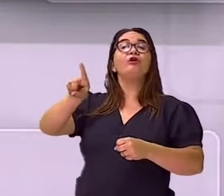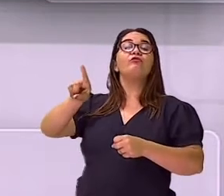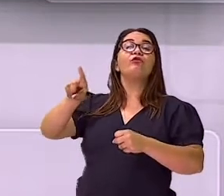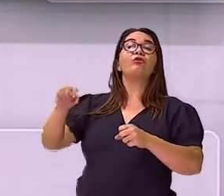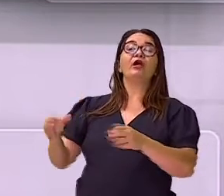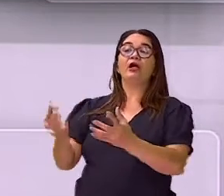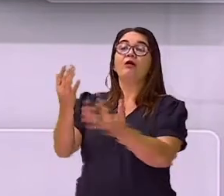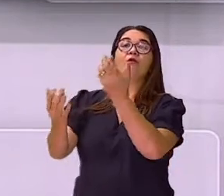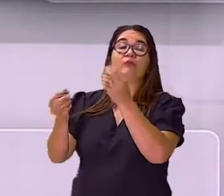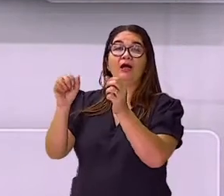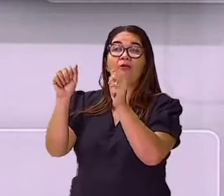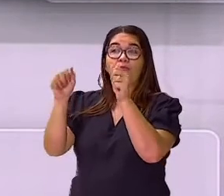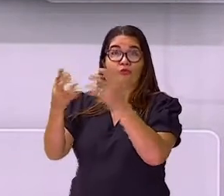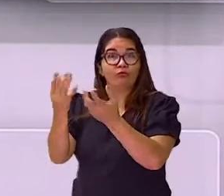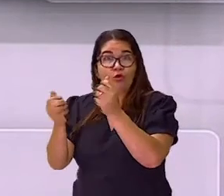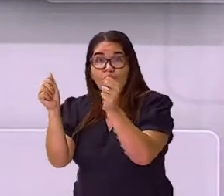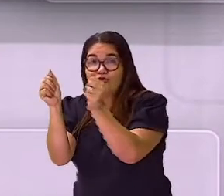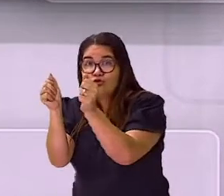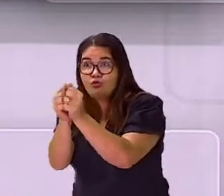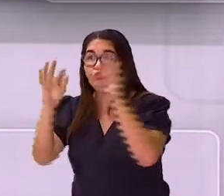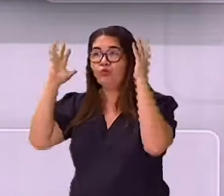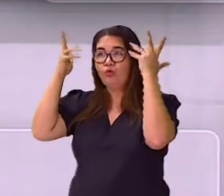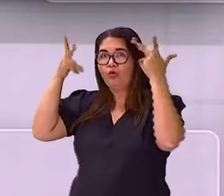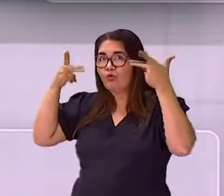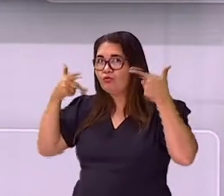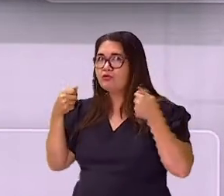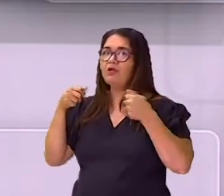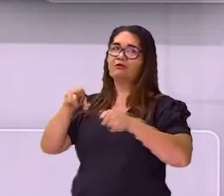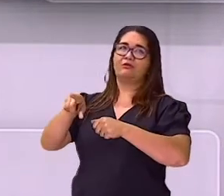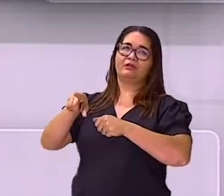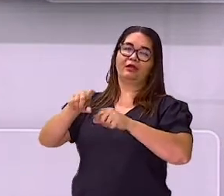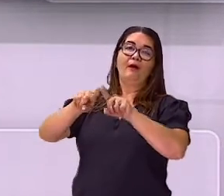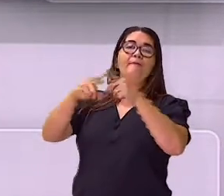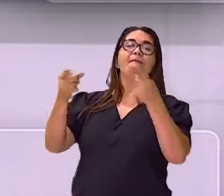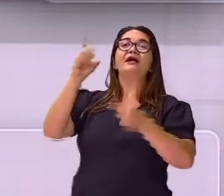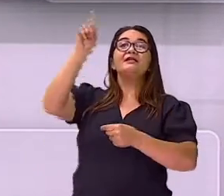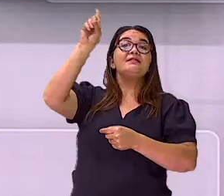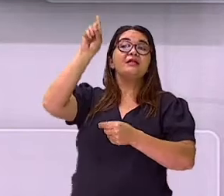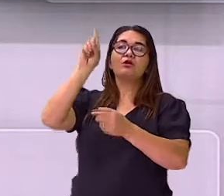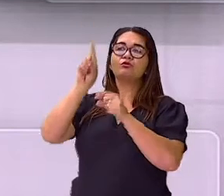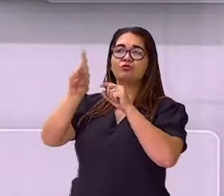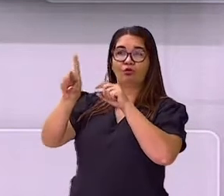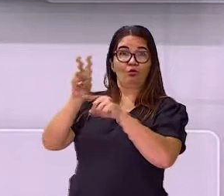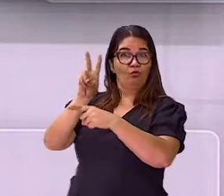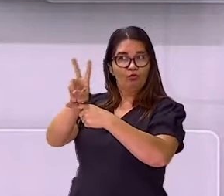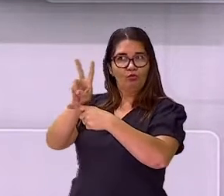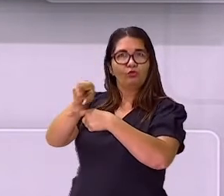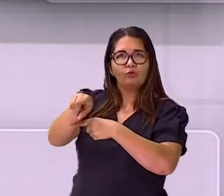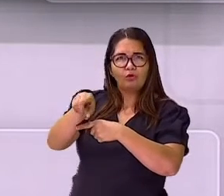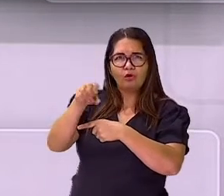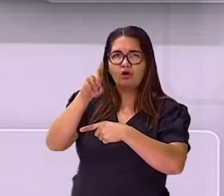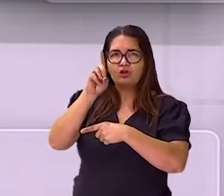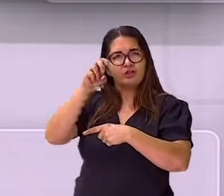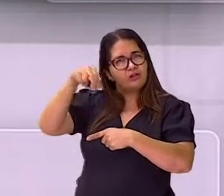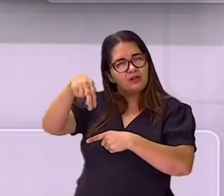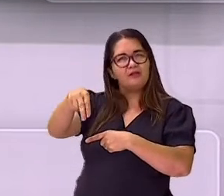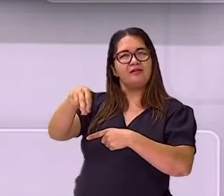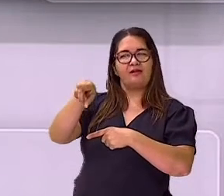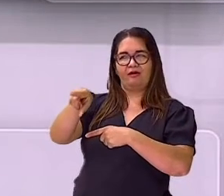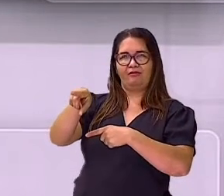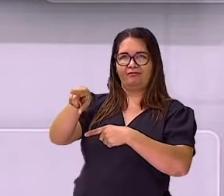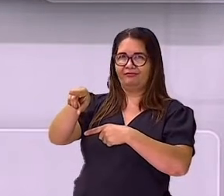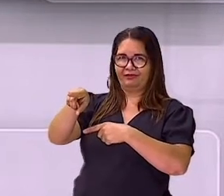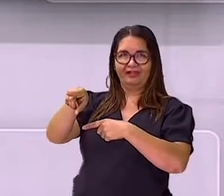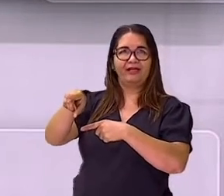vamos então dar continuação. Dario I, com apoio de nobres persas, passou a ocupar o trono